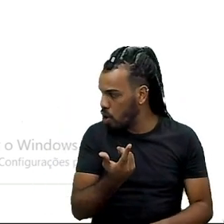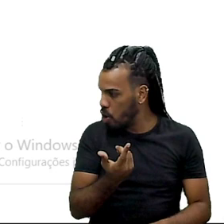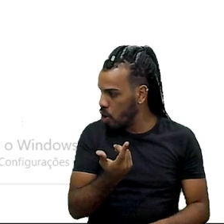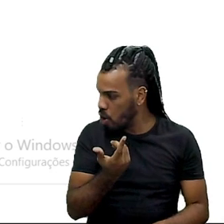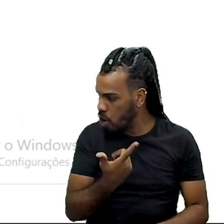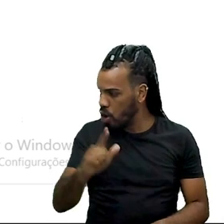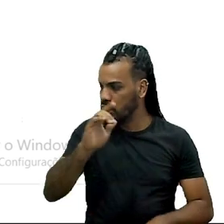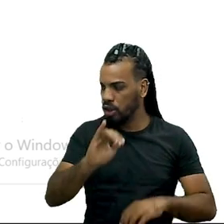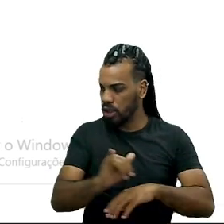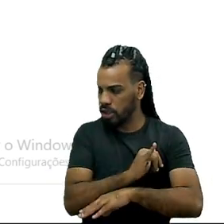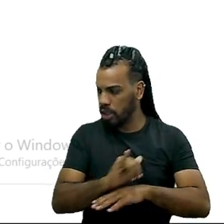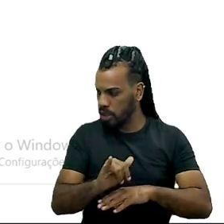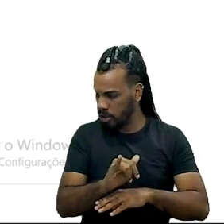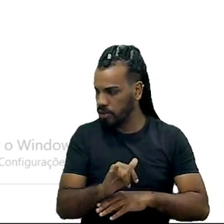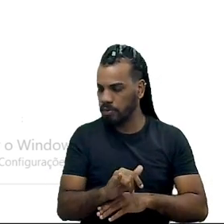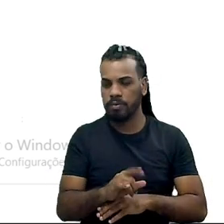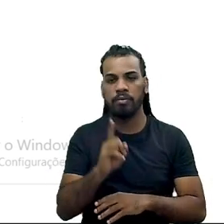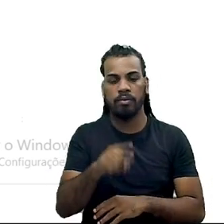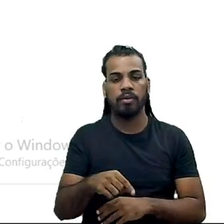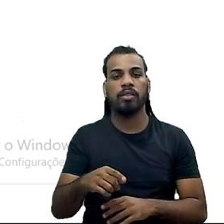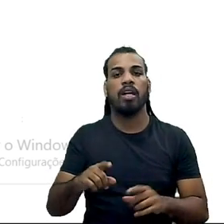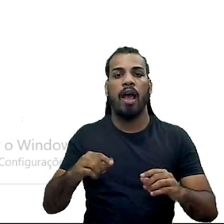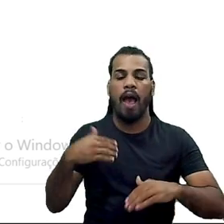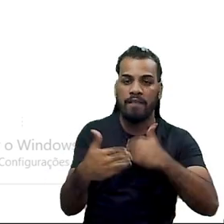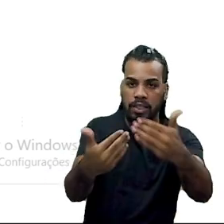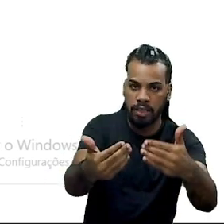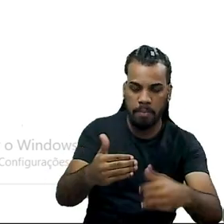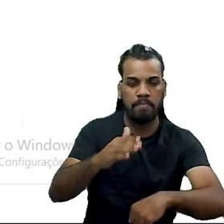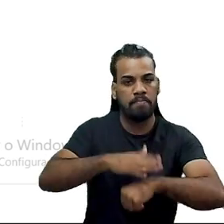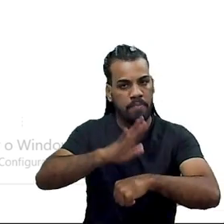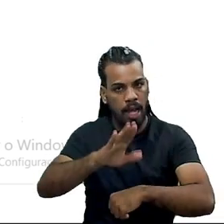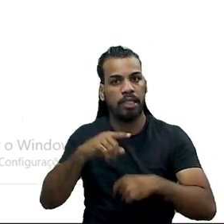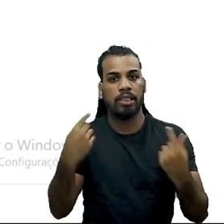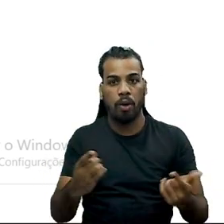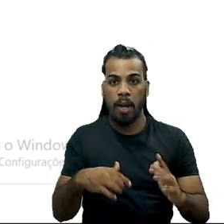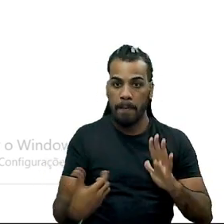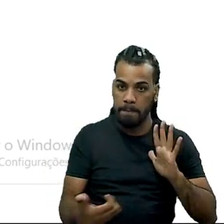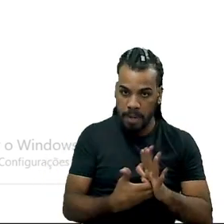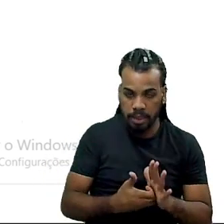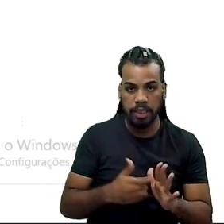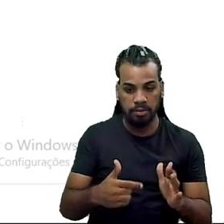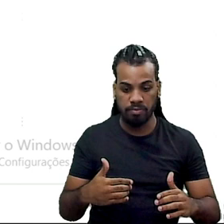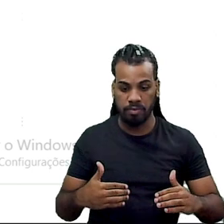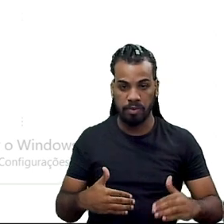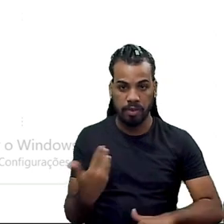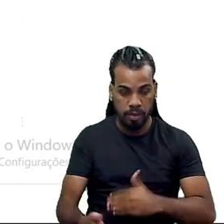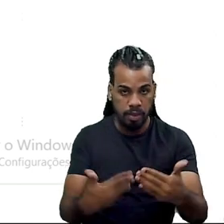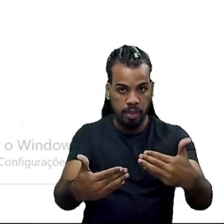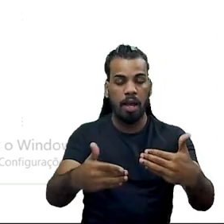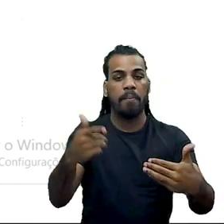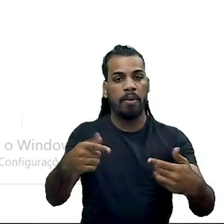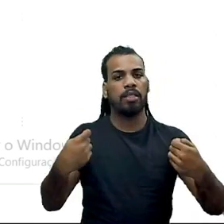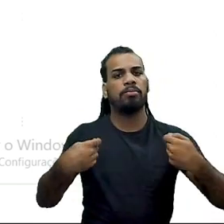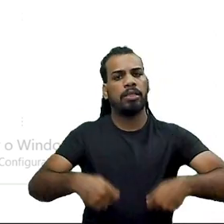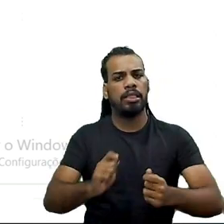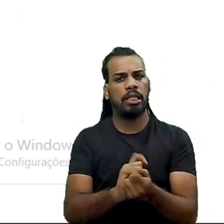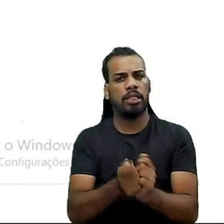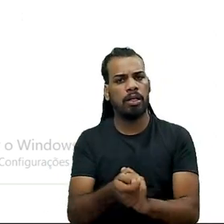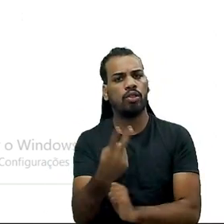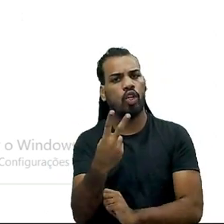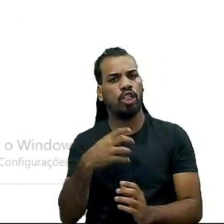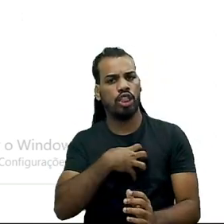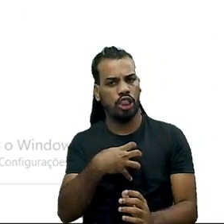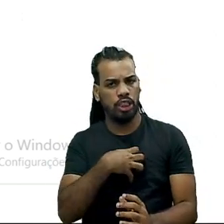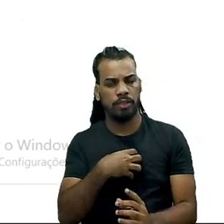mudou, é uma realidade, a tendência é avançar muito mais. Então as empresas para crescerem têm que adotar duas opções,